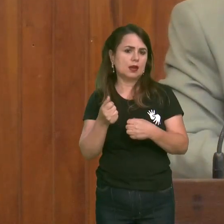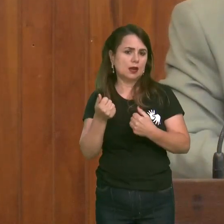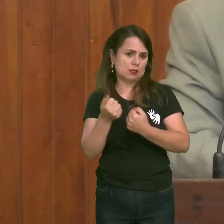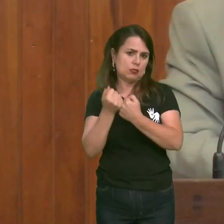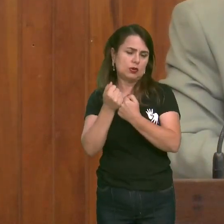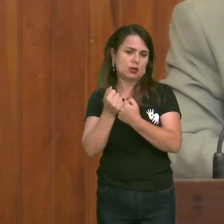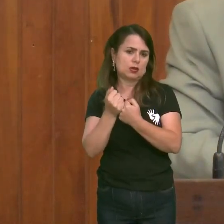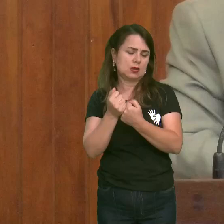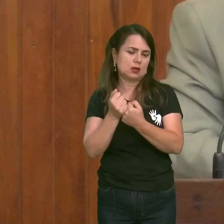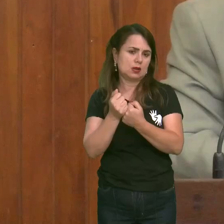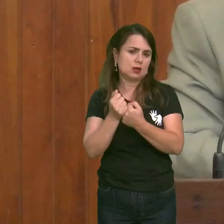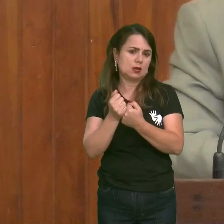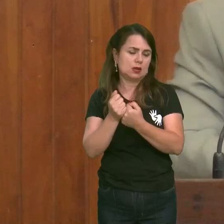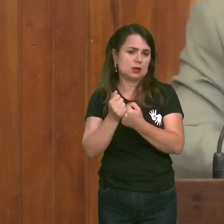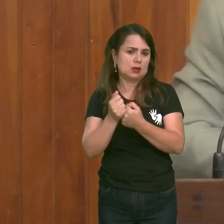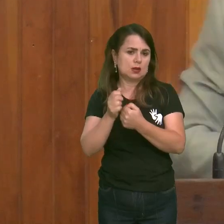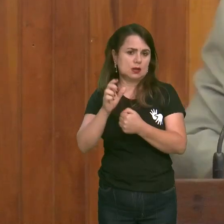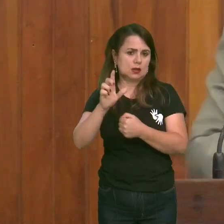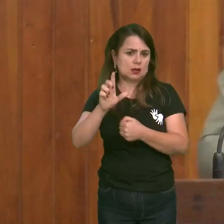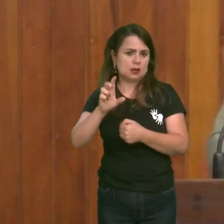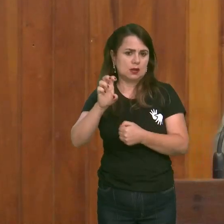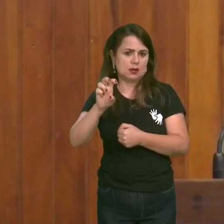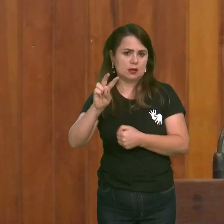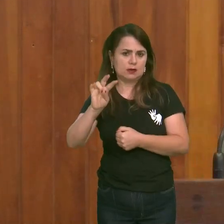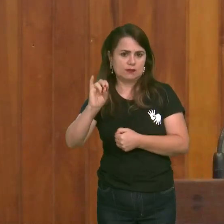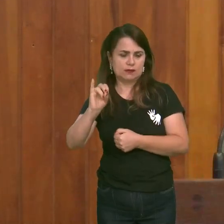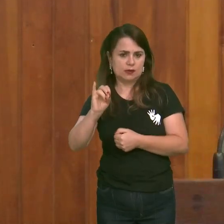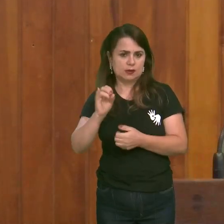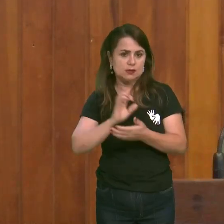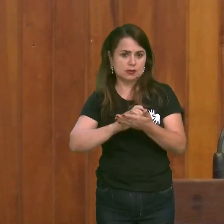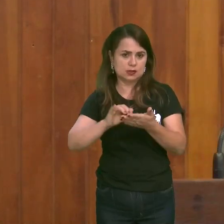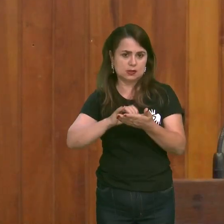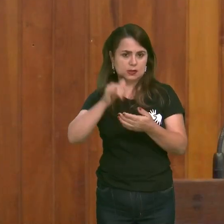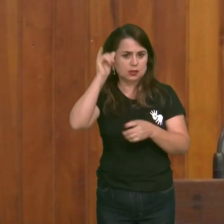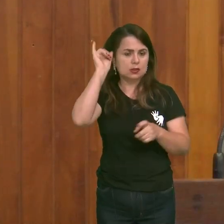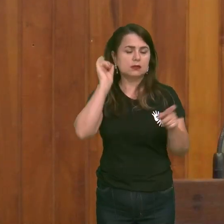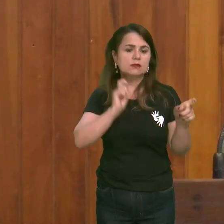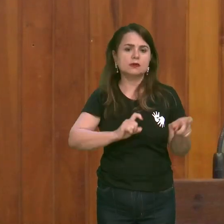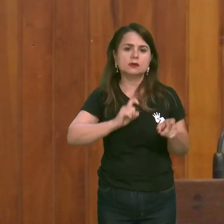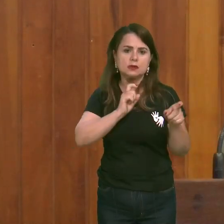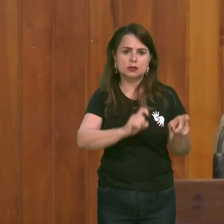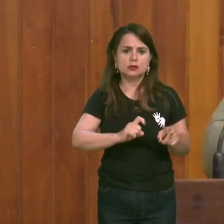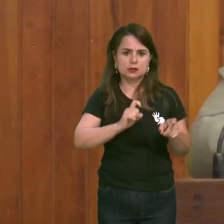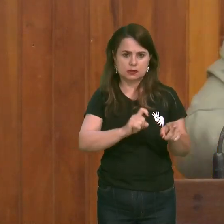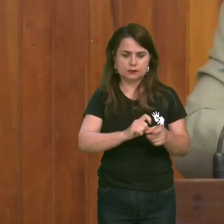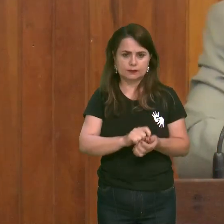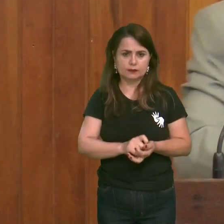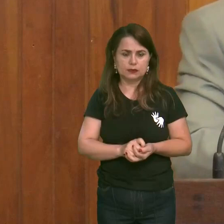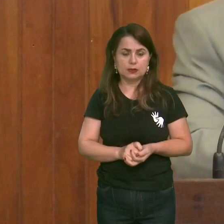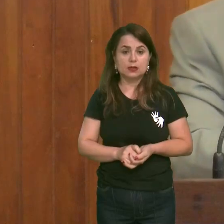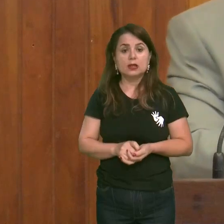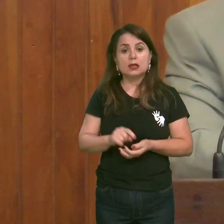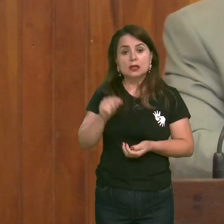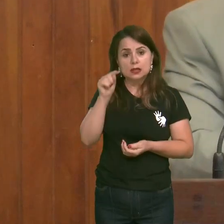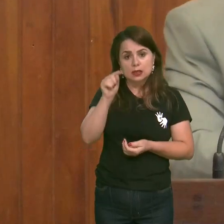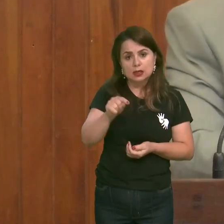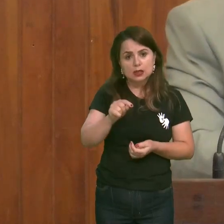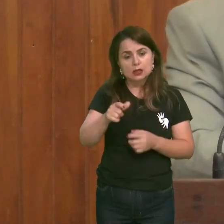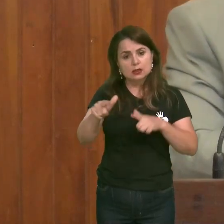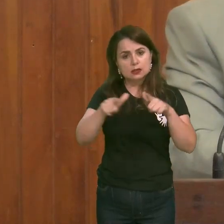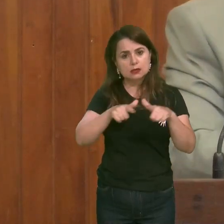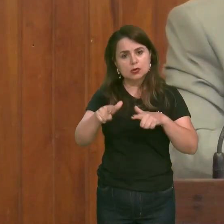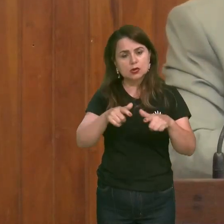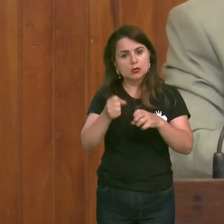fazenda Levi porque ele ficou o chefe de gabinete Levi que ficou por seis anos na